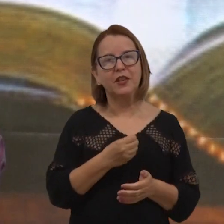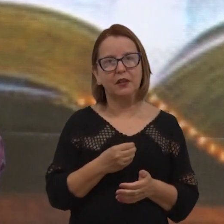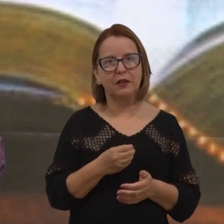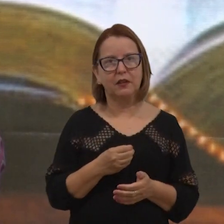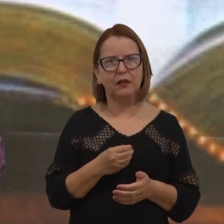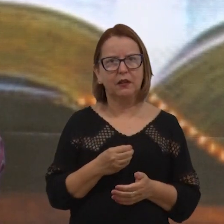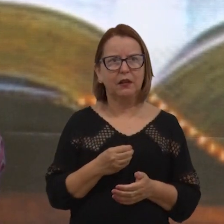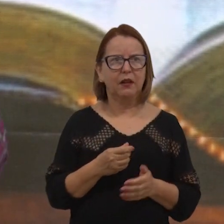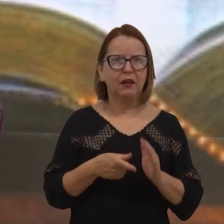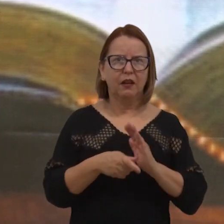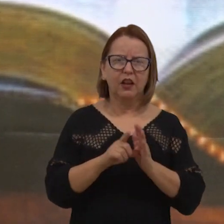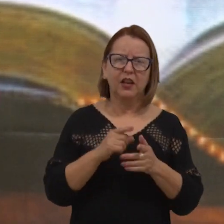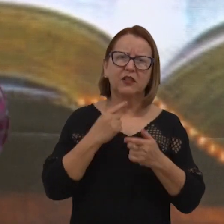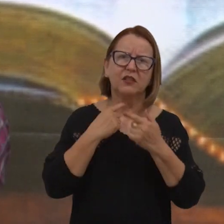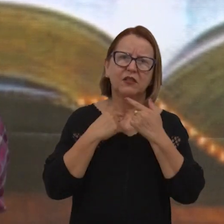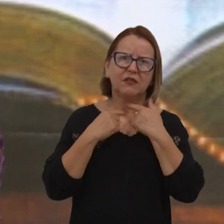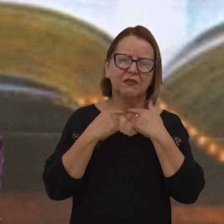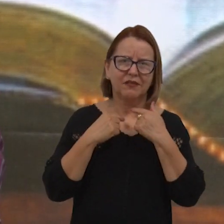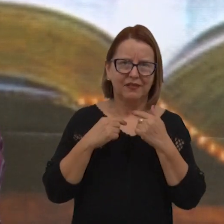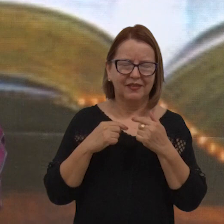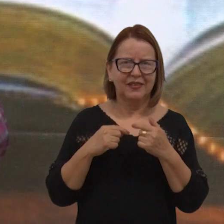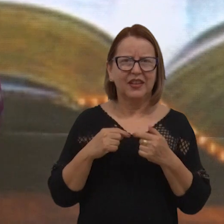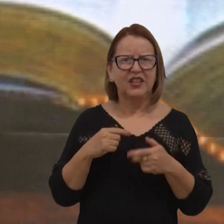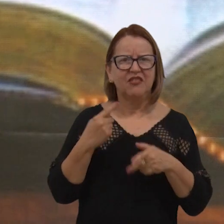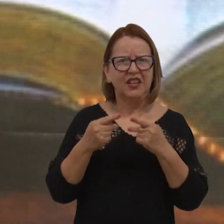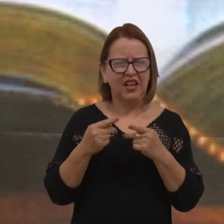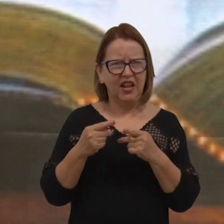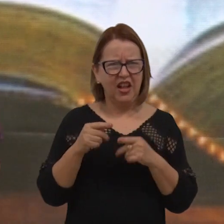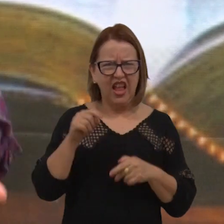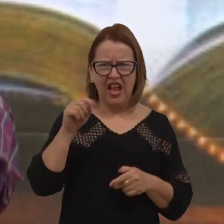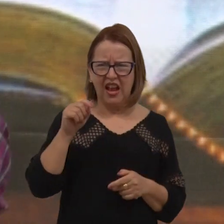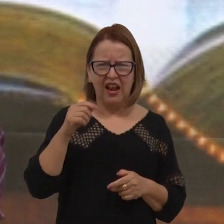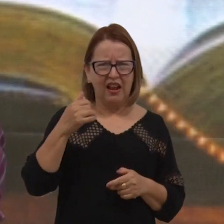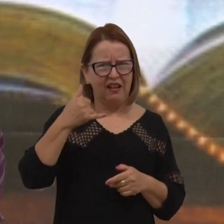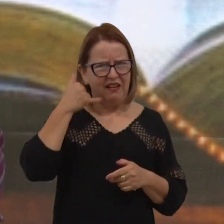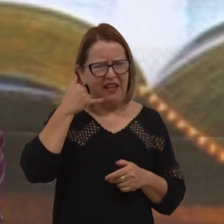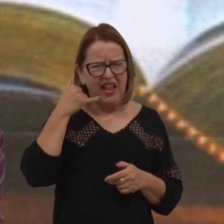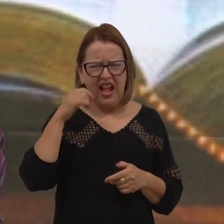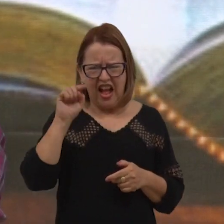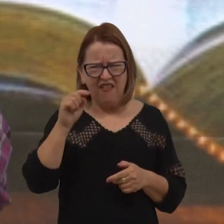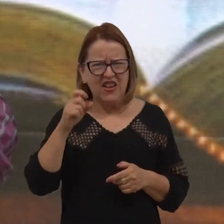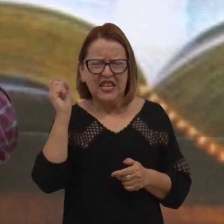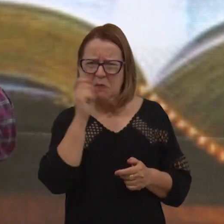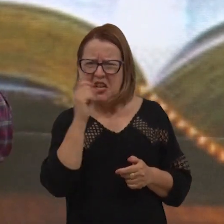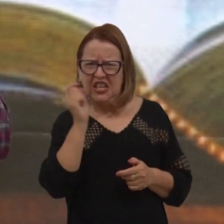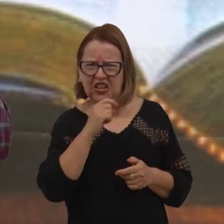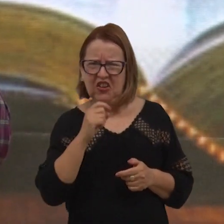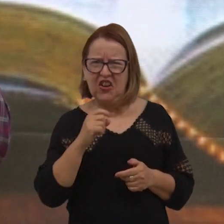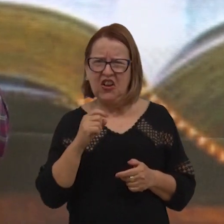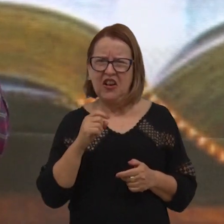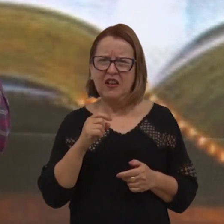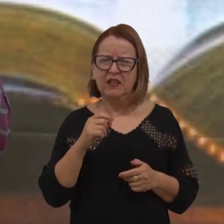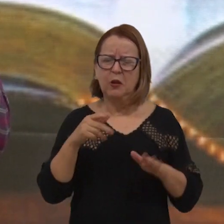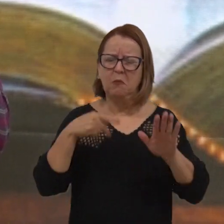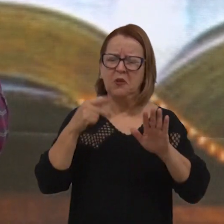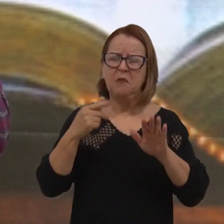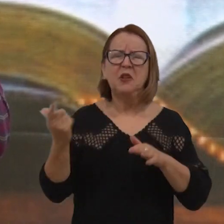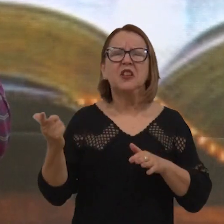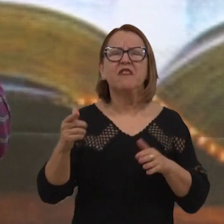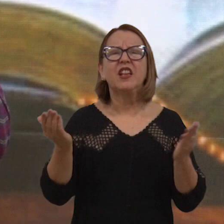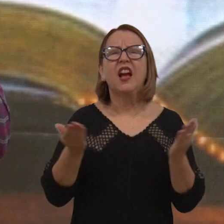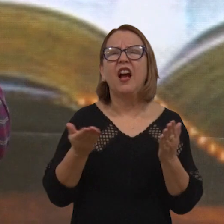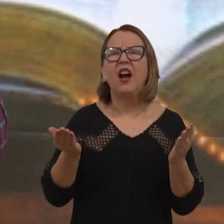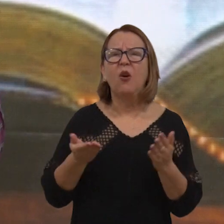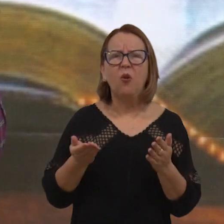mentiroso, você não tem palavra não? Você não disse que ia estar aqui hoje, tal hora? Então, a